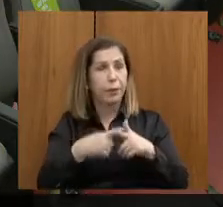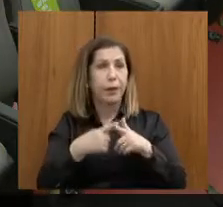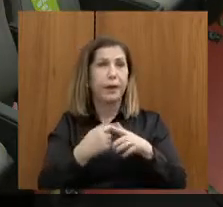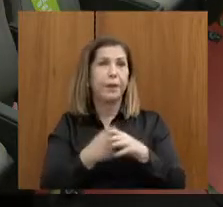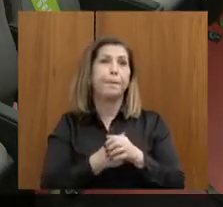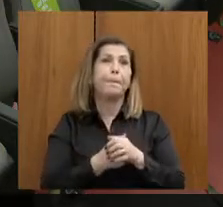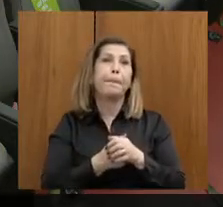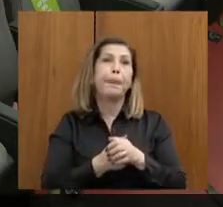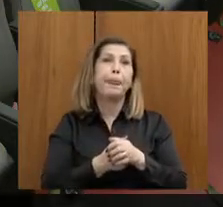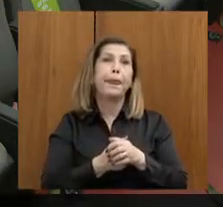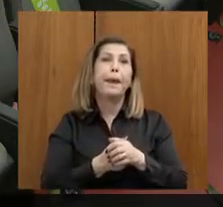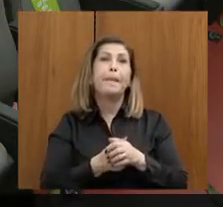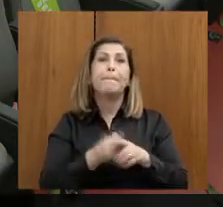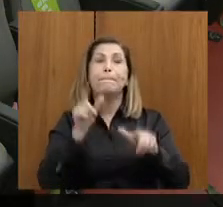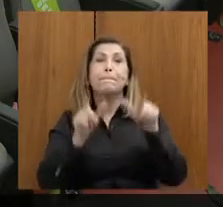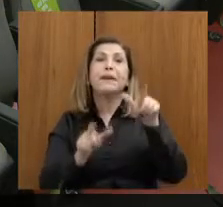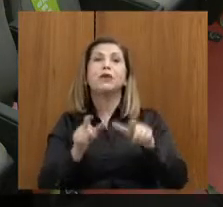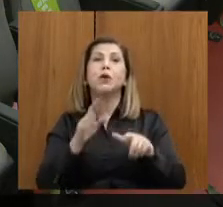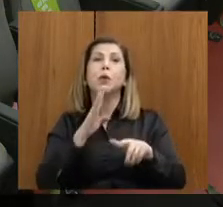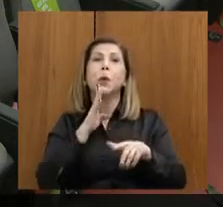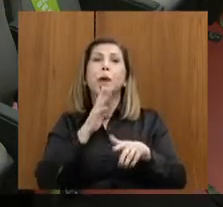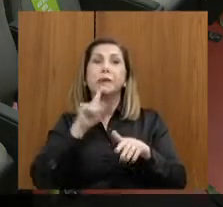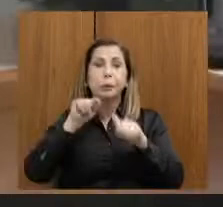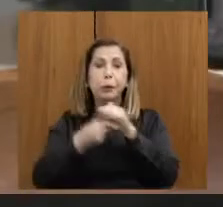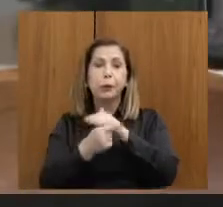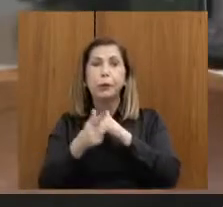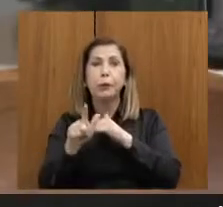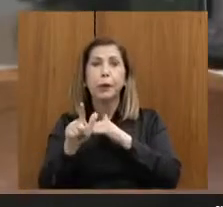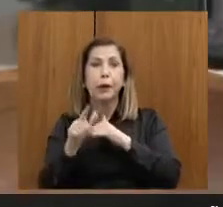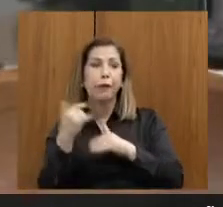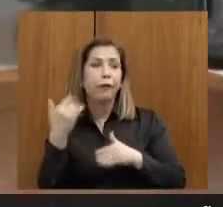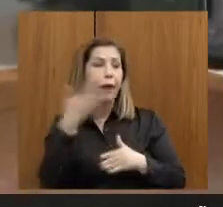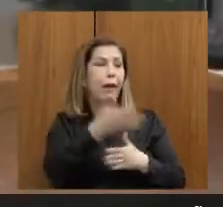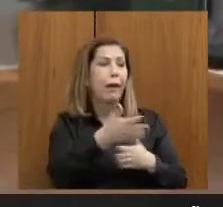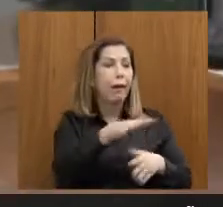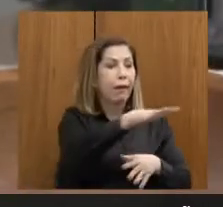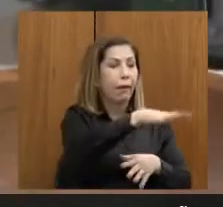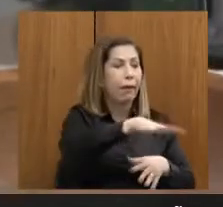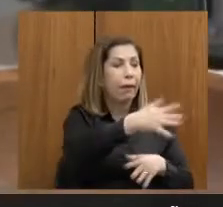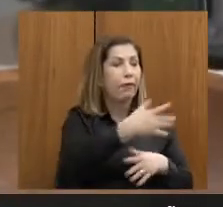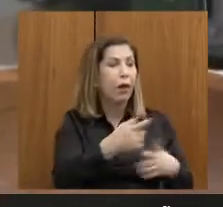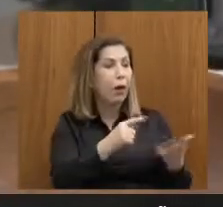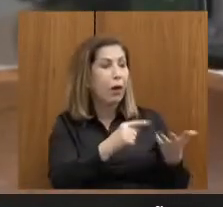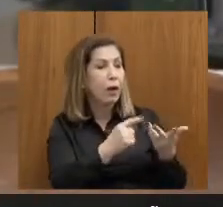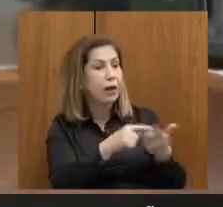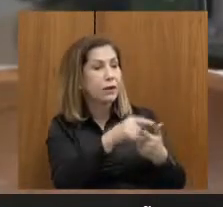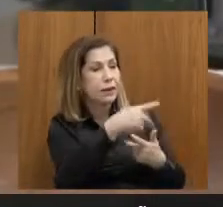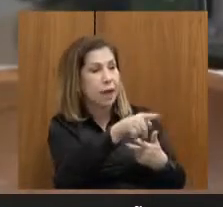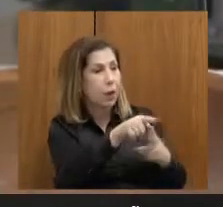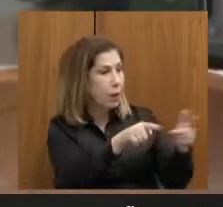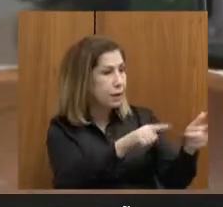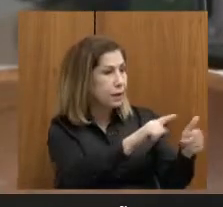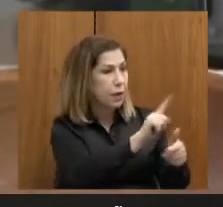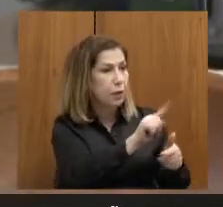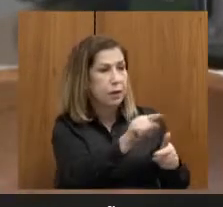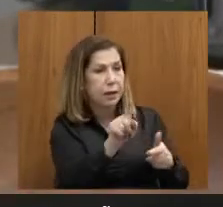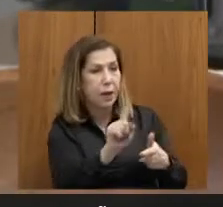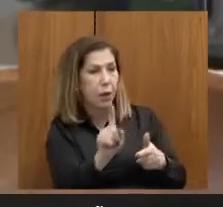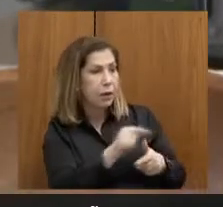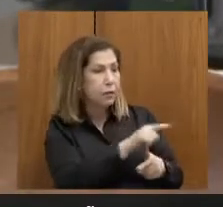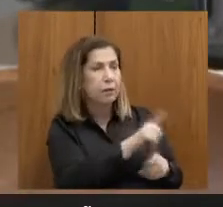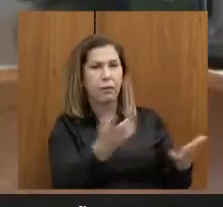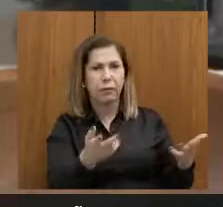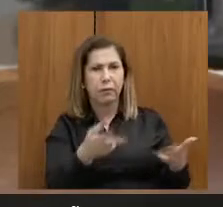também tem isso pessoas leigas que vão até o nosso território para dizer o que que é nosso E aí